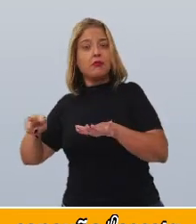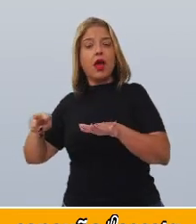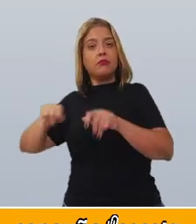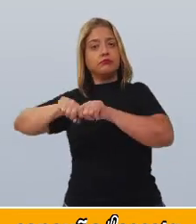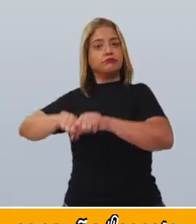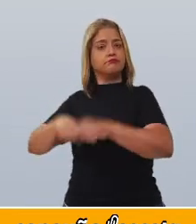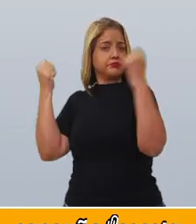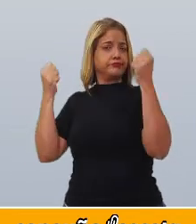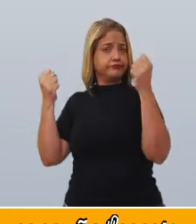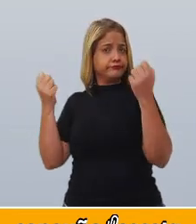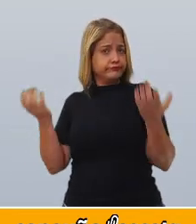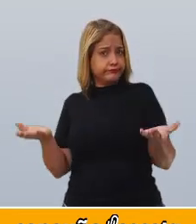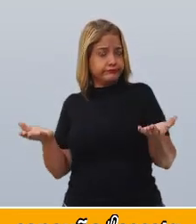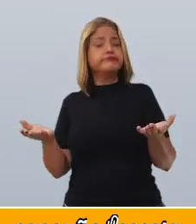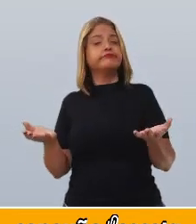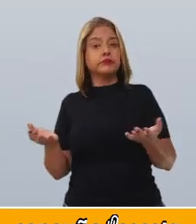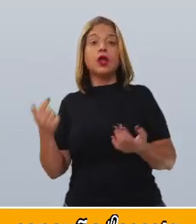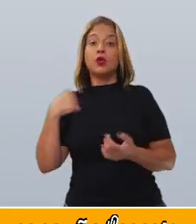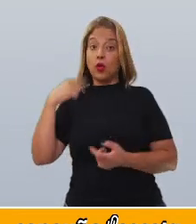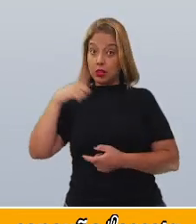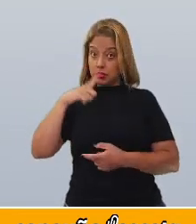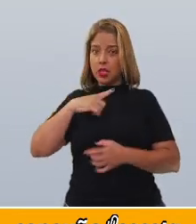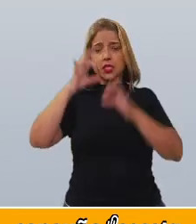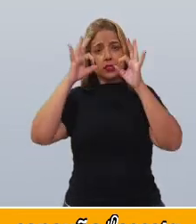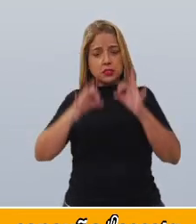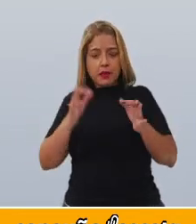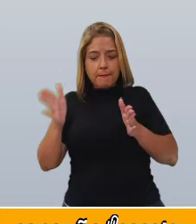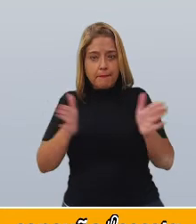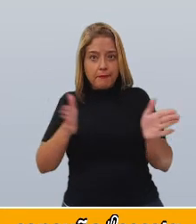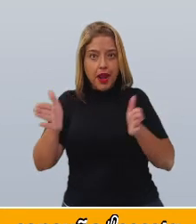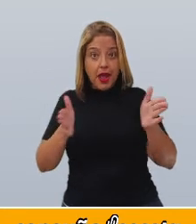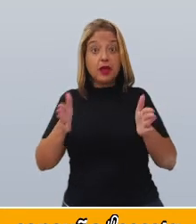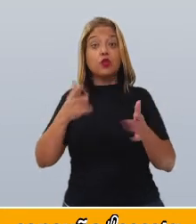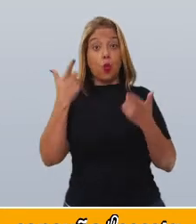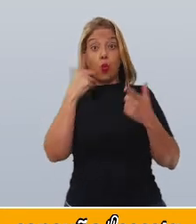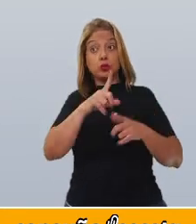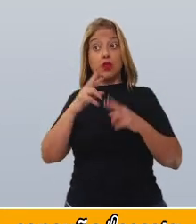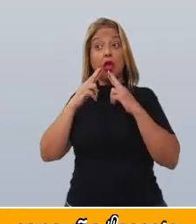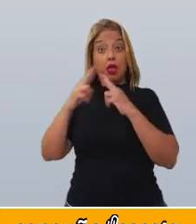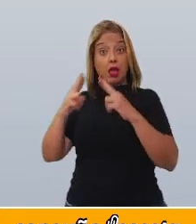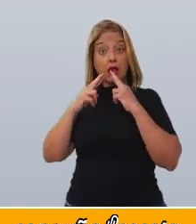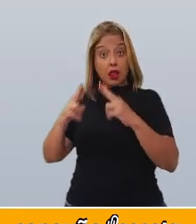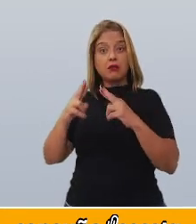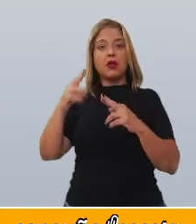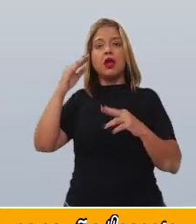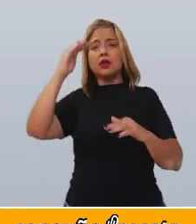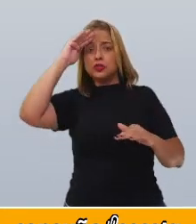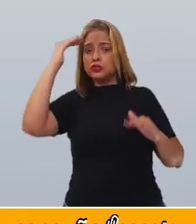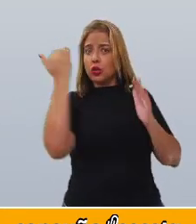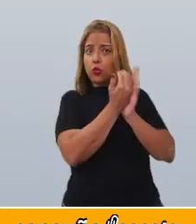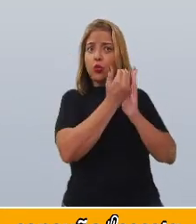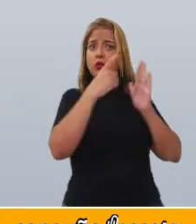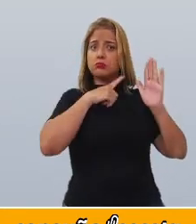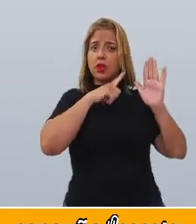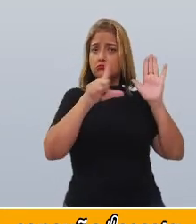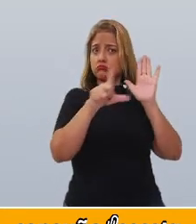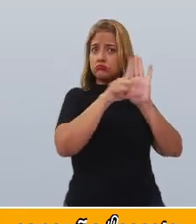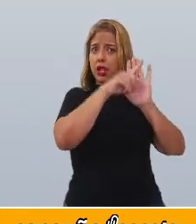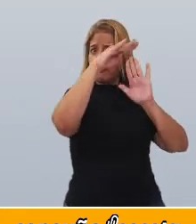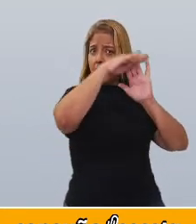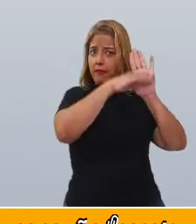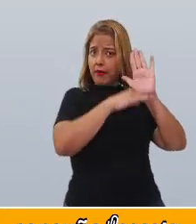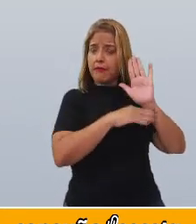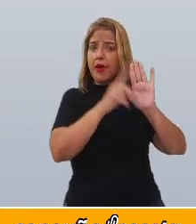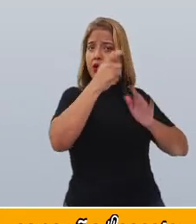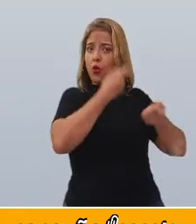quebrou. Como estou dentro do prazo para reclamar, de acordo com o Código de Defesa do Consumidor,